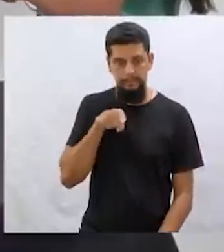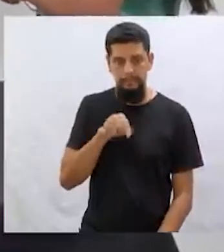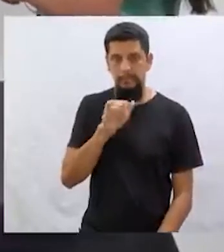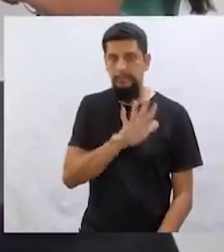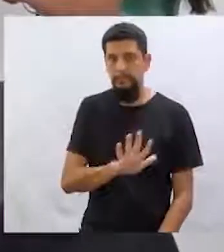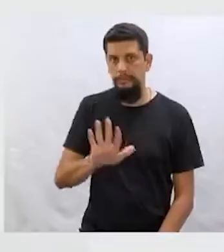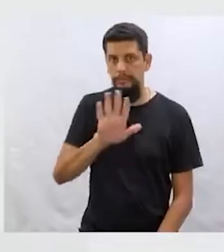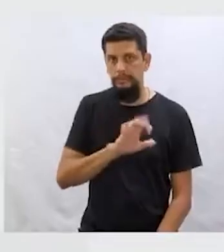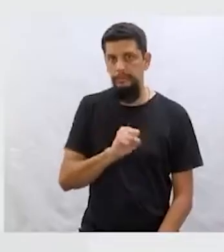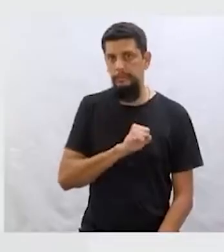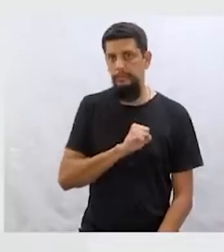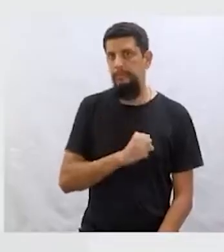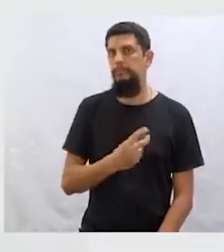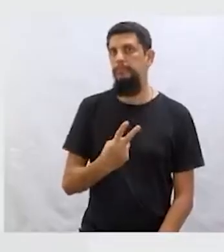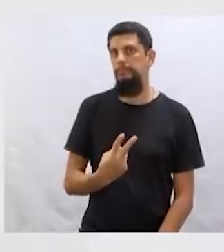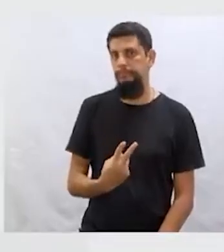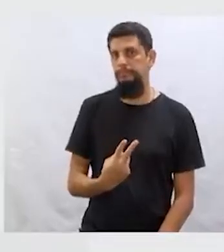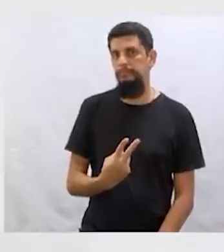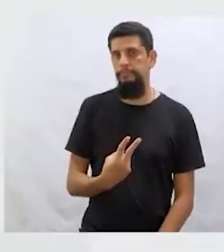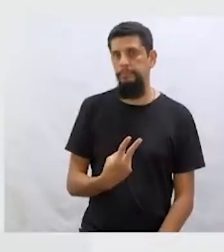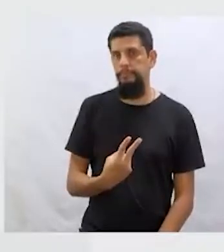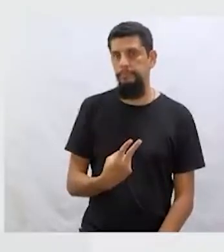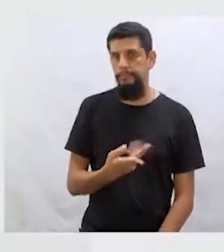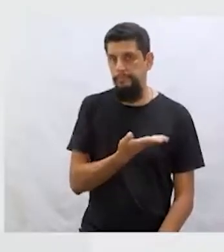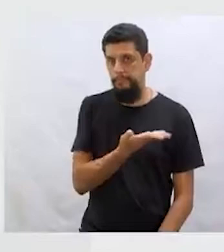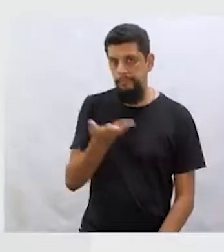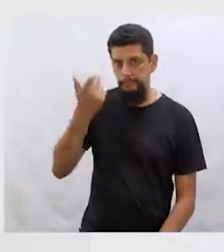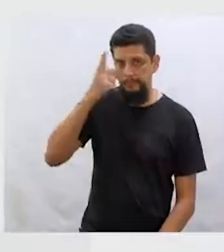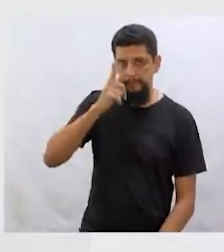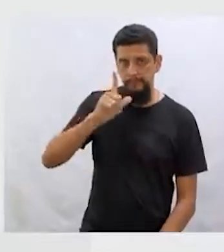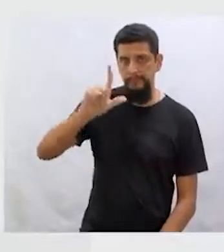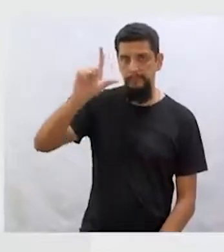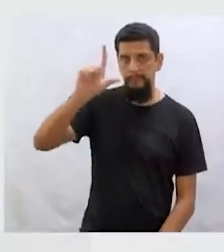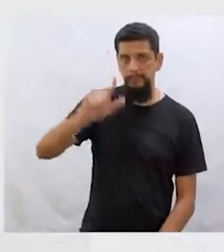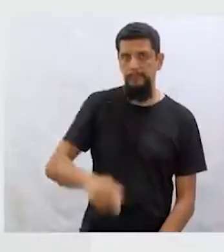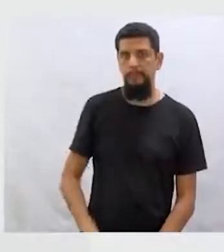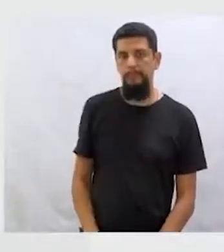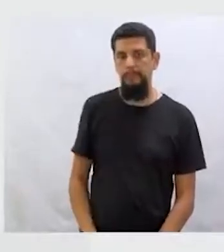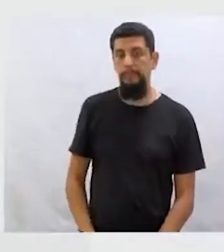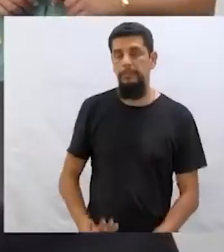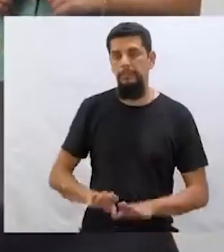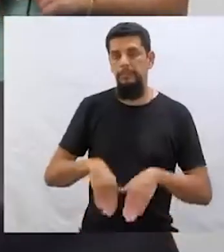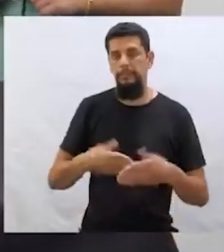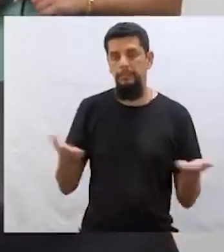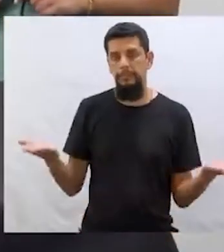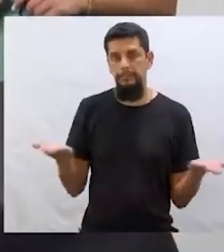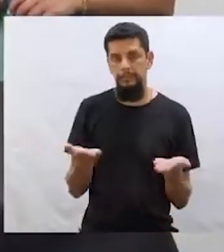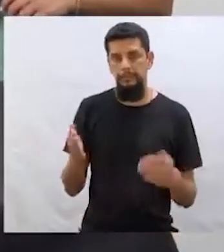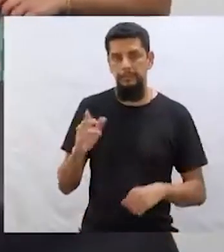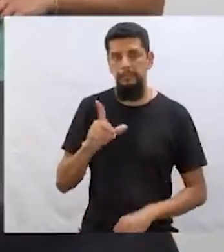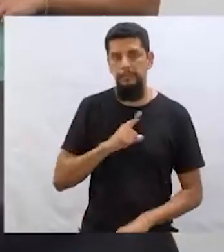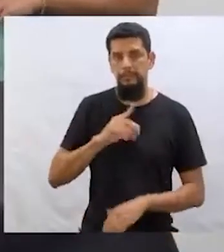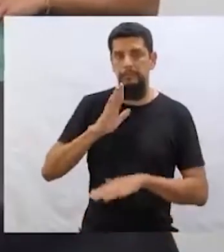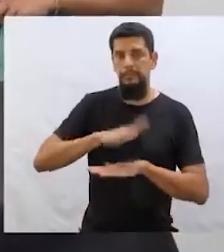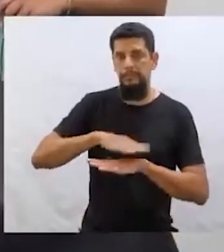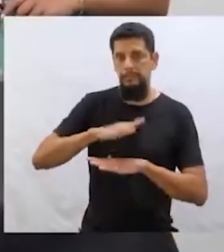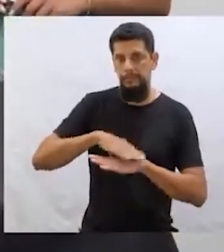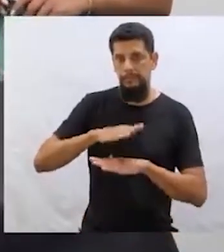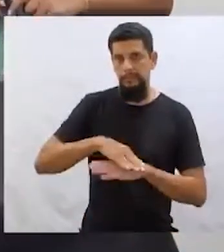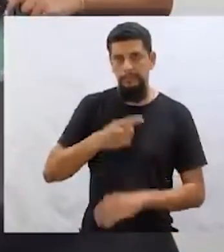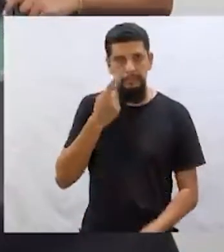nessa imagem é o número 2. Acertaram aí? Então, agora nós temos mais